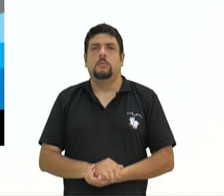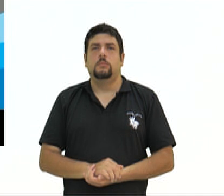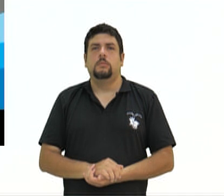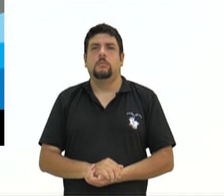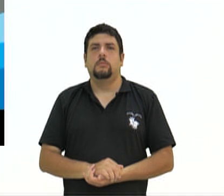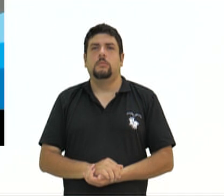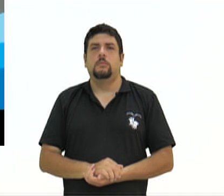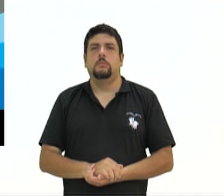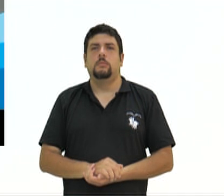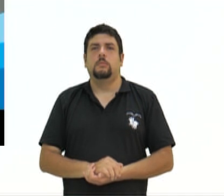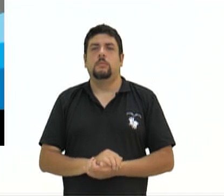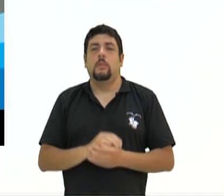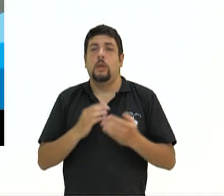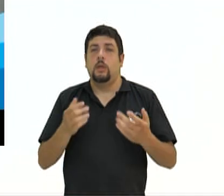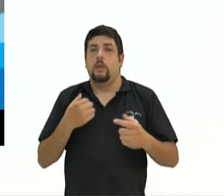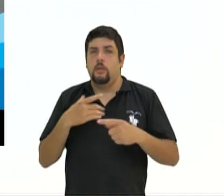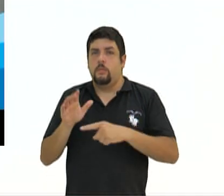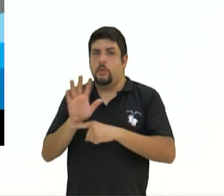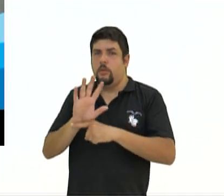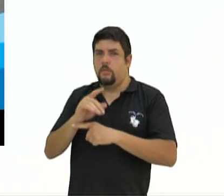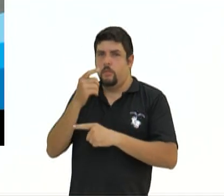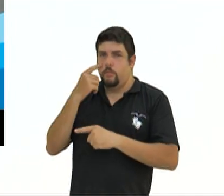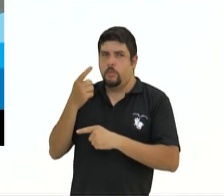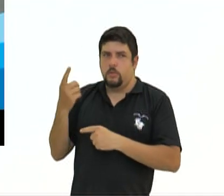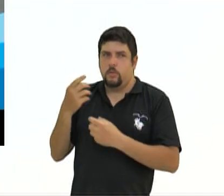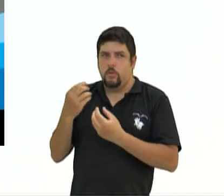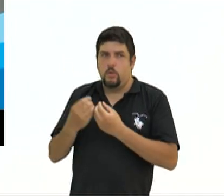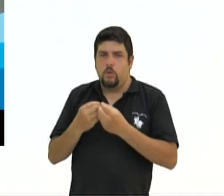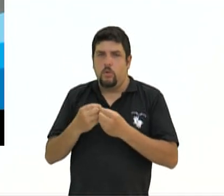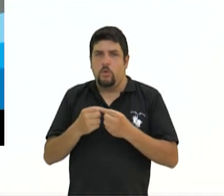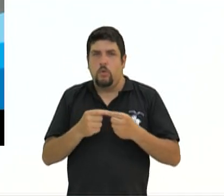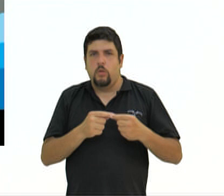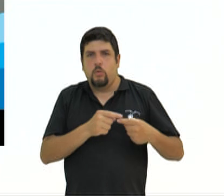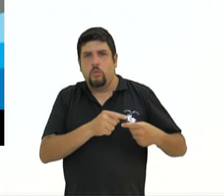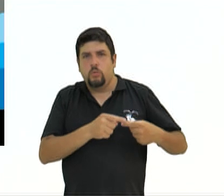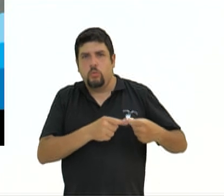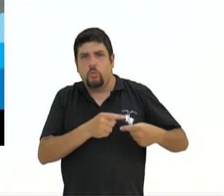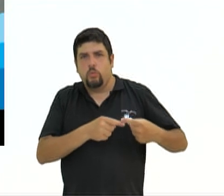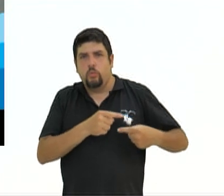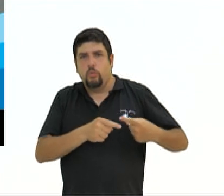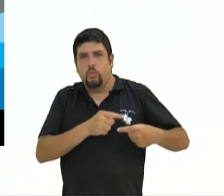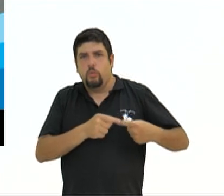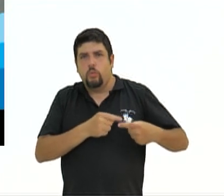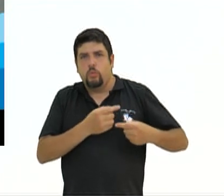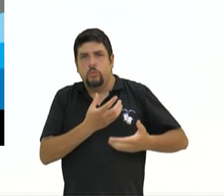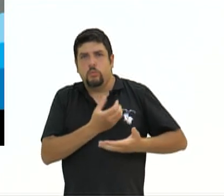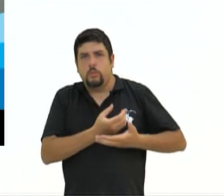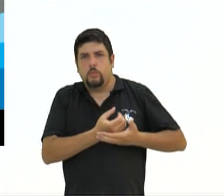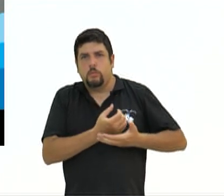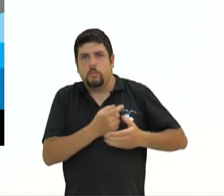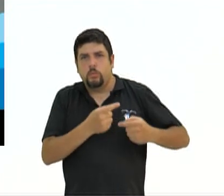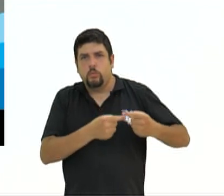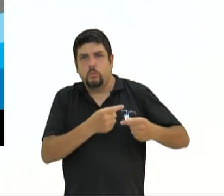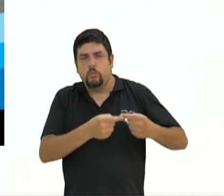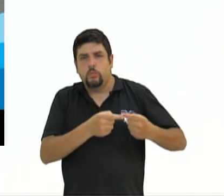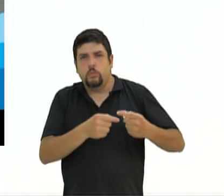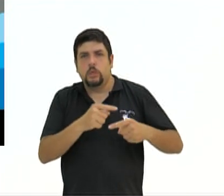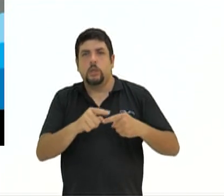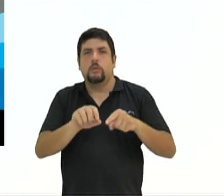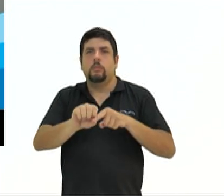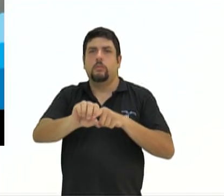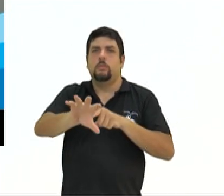Então, essa parte do filme é que fazia a principal parte de poder gravar com um aumento instantâneo também, né?